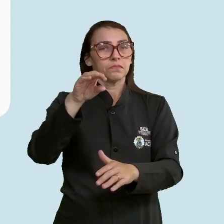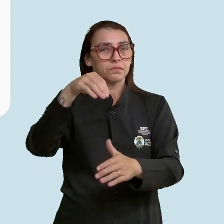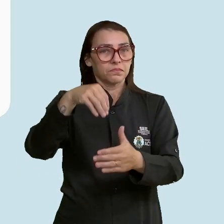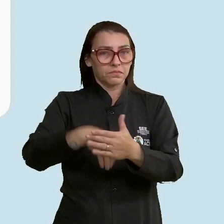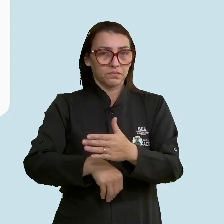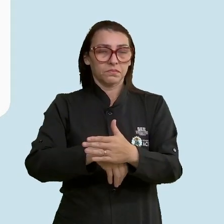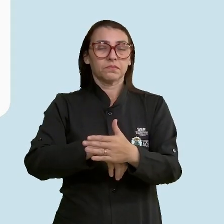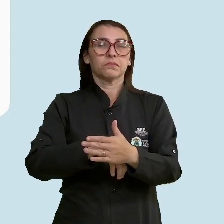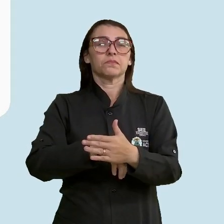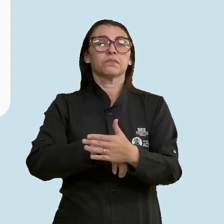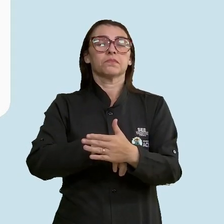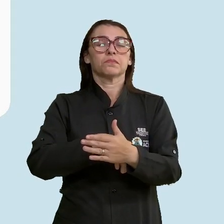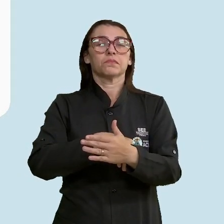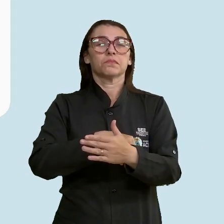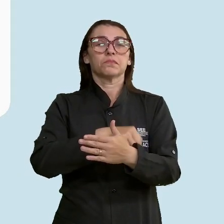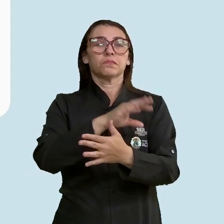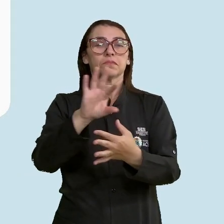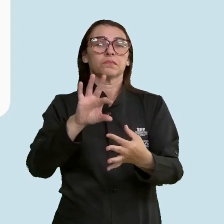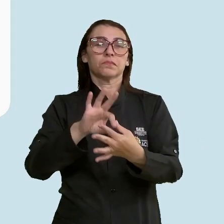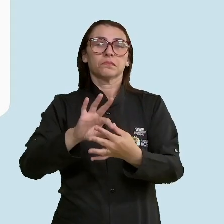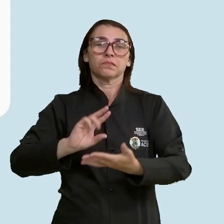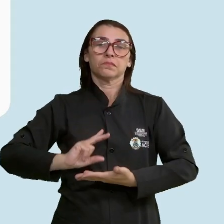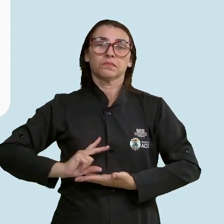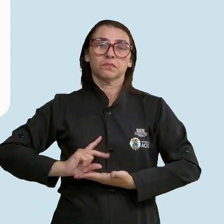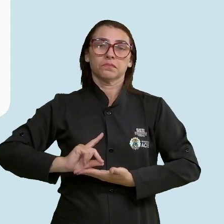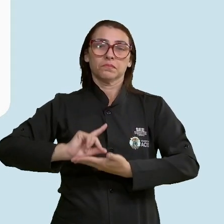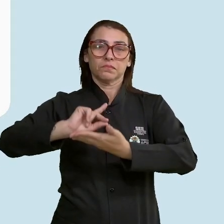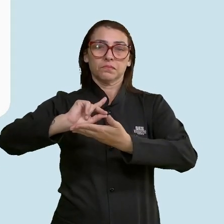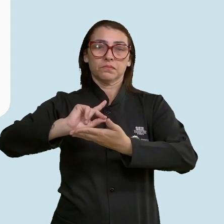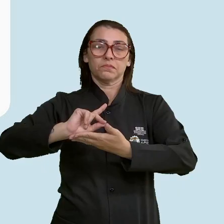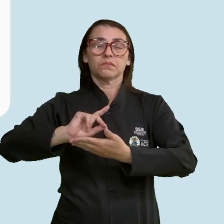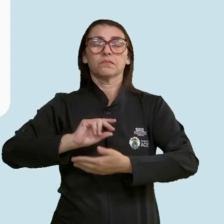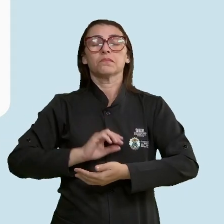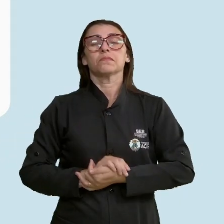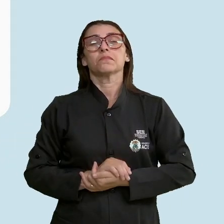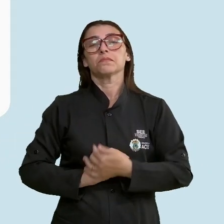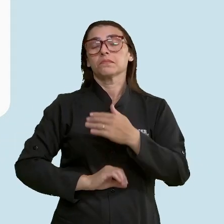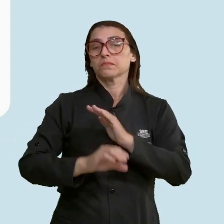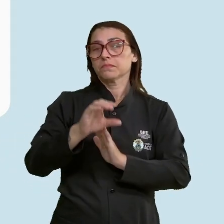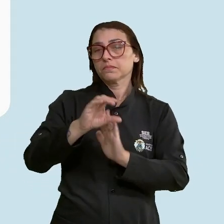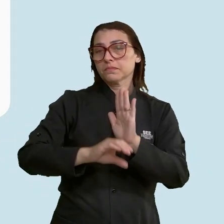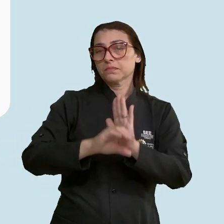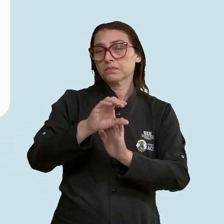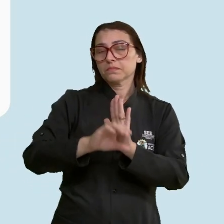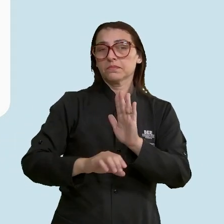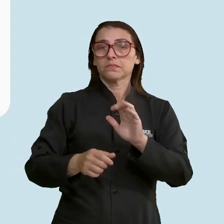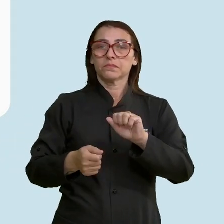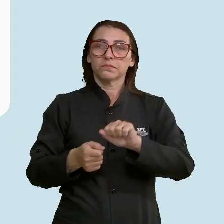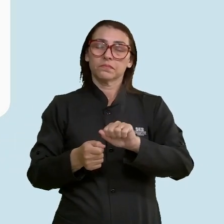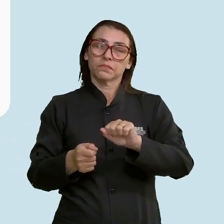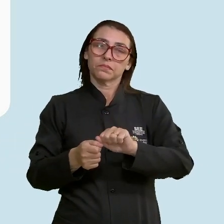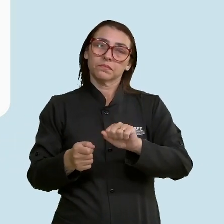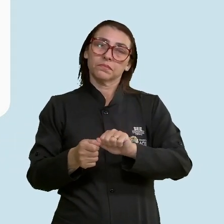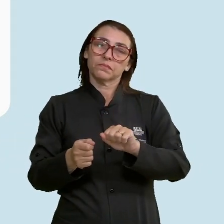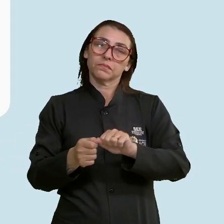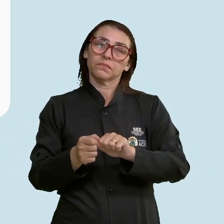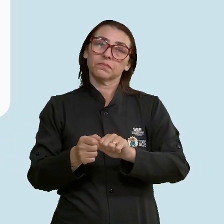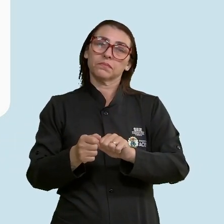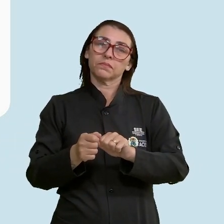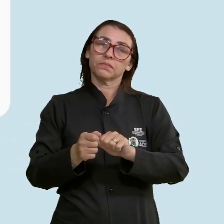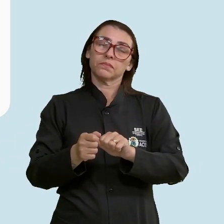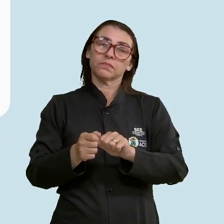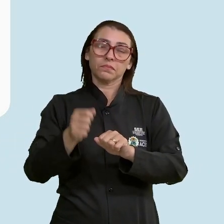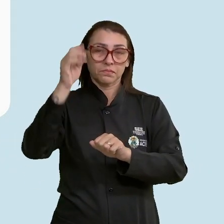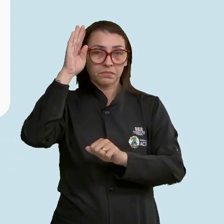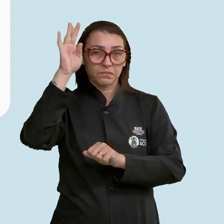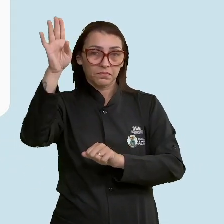um contexto do capitalismo. Então, o conceito ele foi desenvolvido por teóricos, né, da